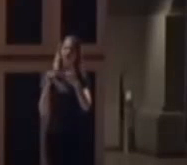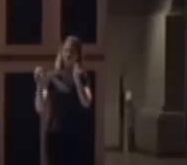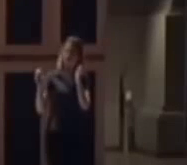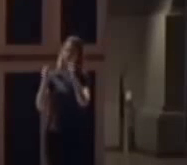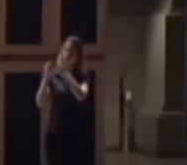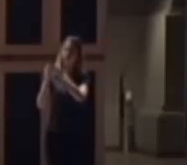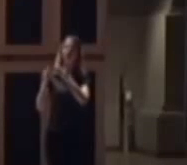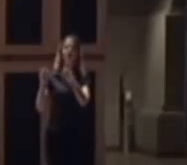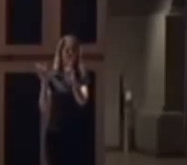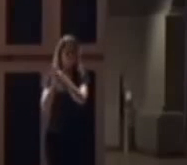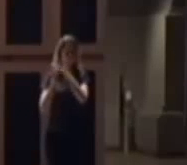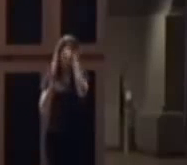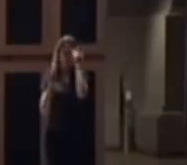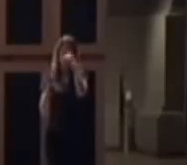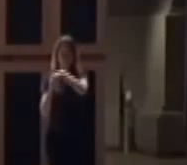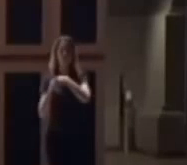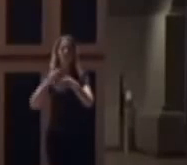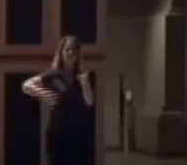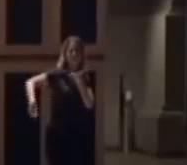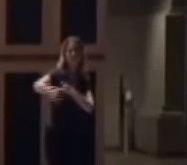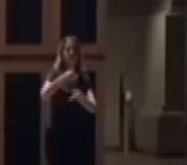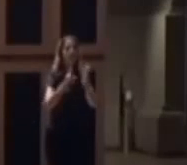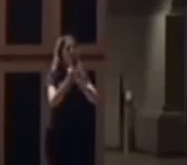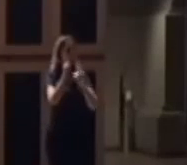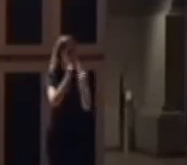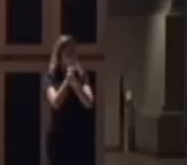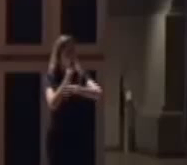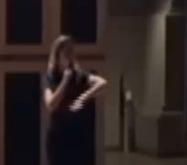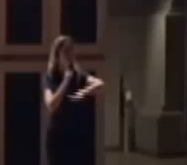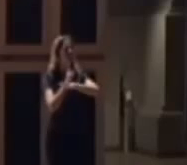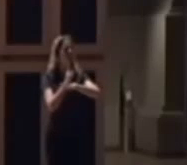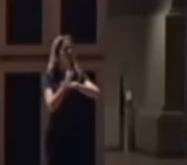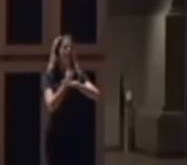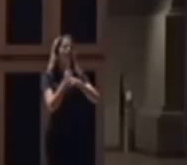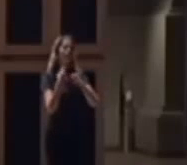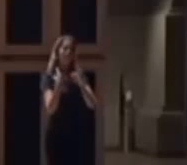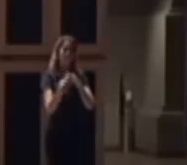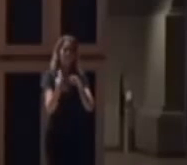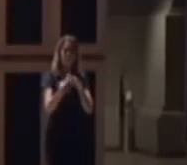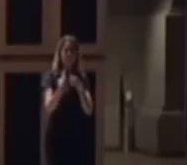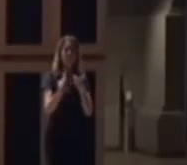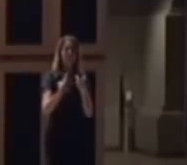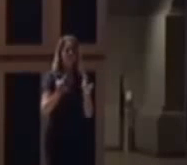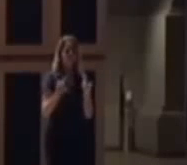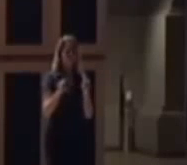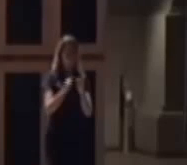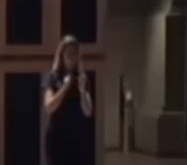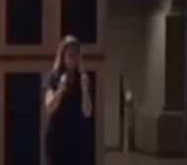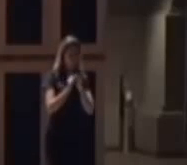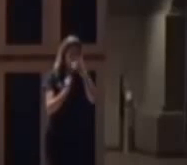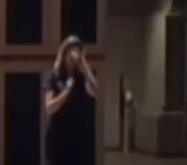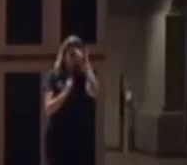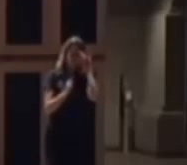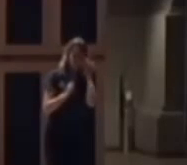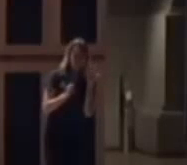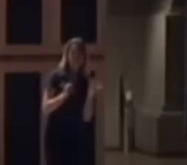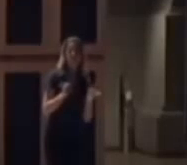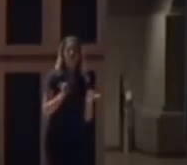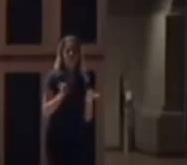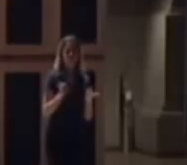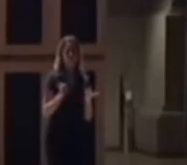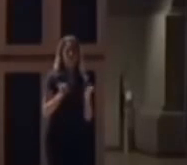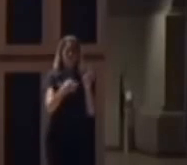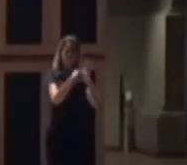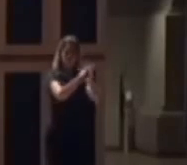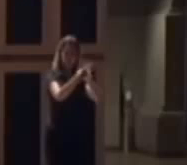para compartilhamento com a sociedade, porque isso também são feitas coproduções, comentava, né, com a Ana Flávia a respeito das